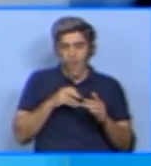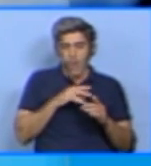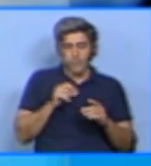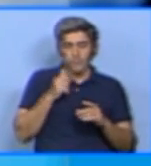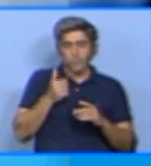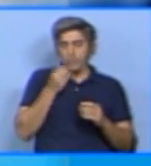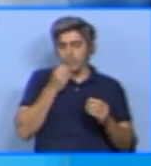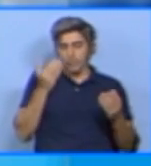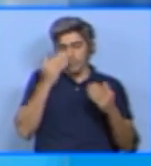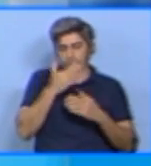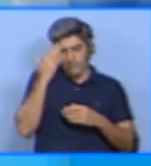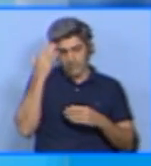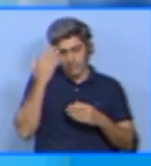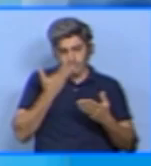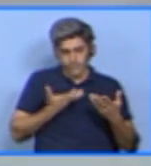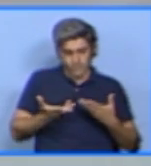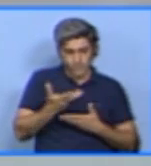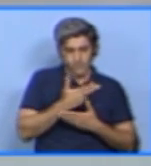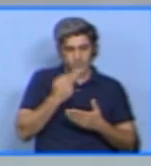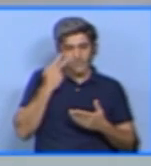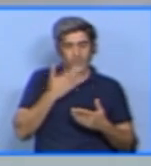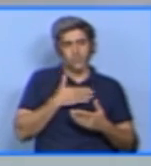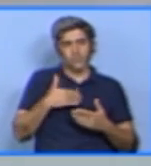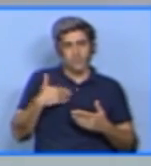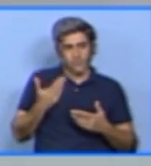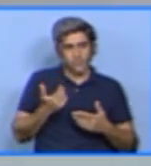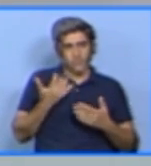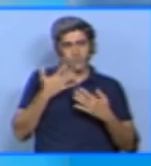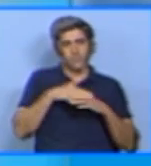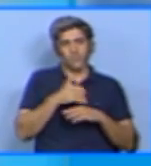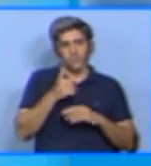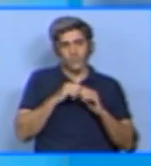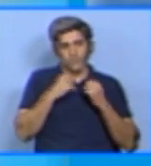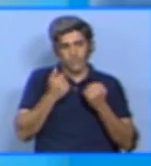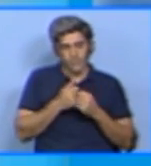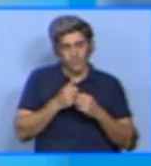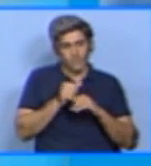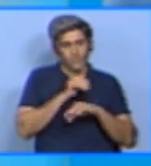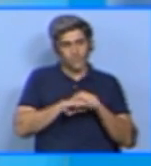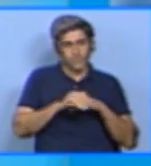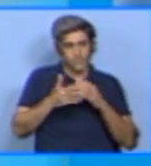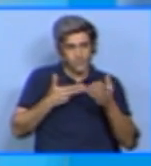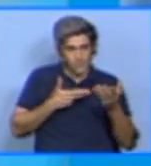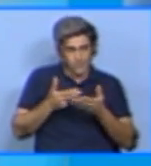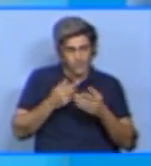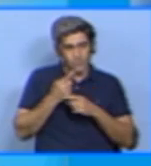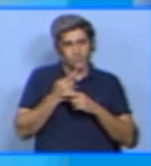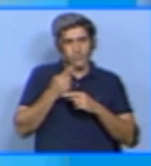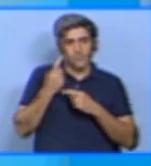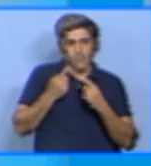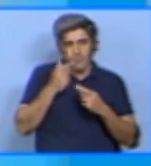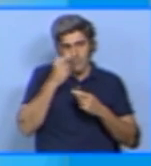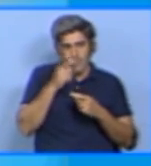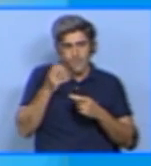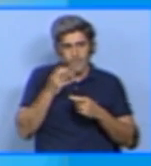jantar. Claro. E com uma vida saudável e com uma integração social e afetiva, porque às vezes, praticamente tudo aquilo que às